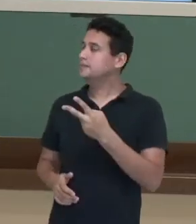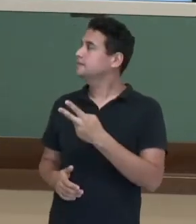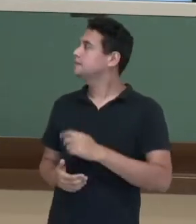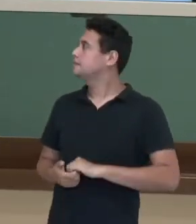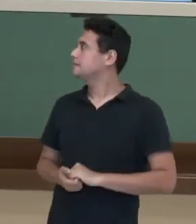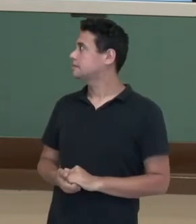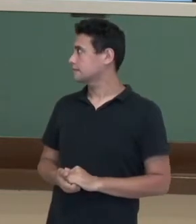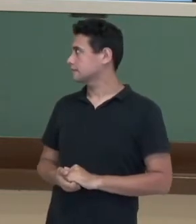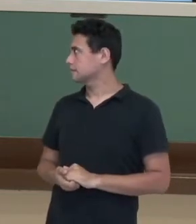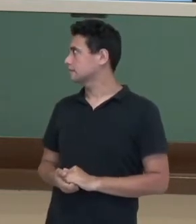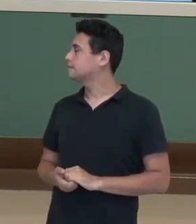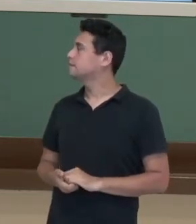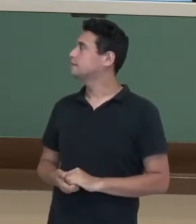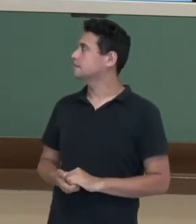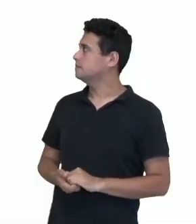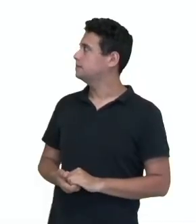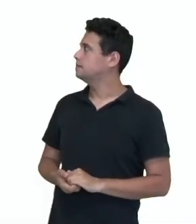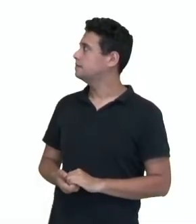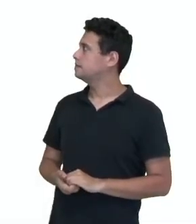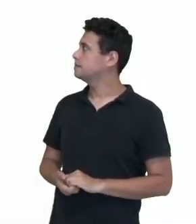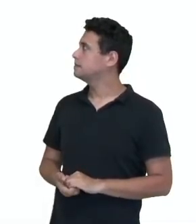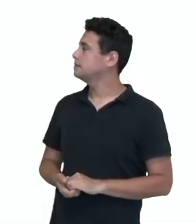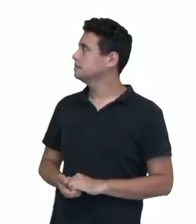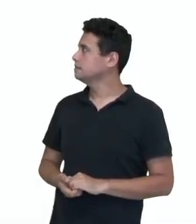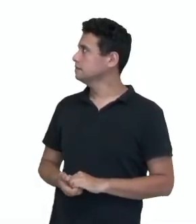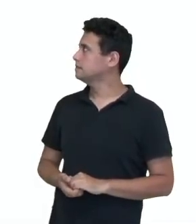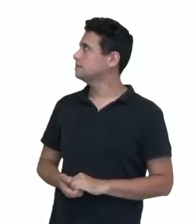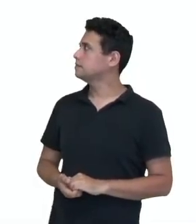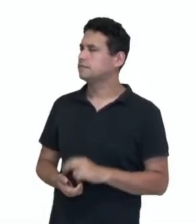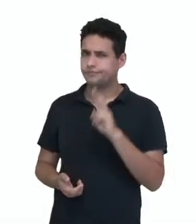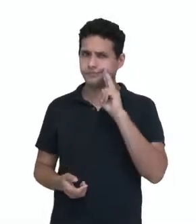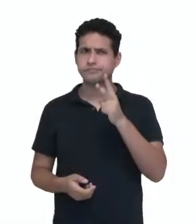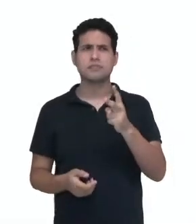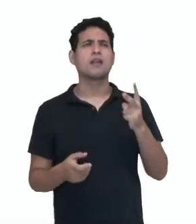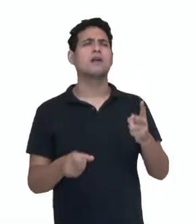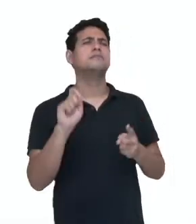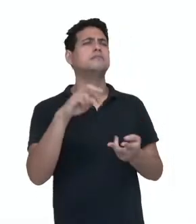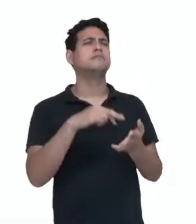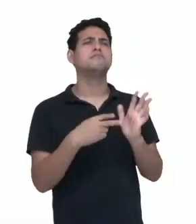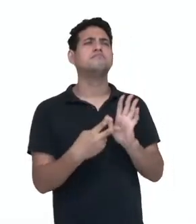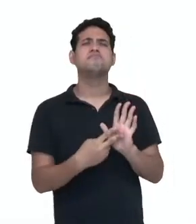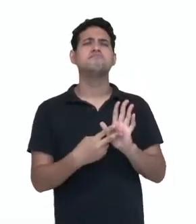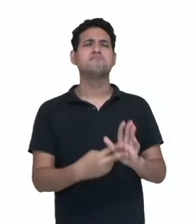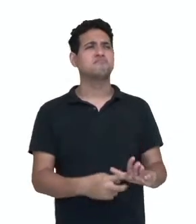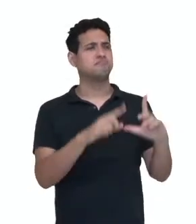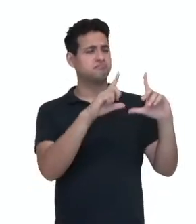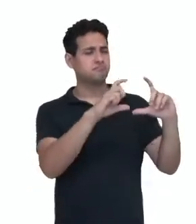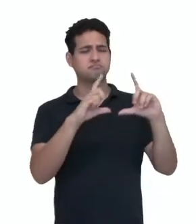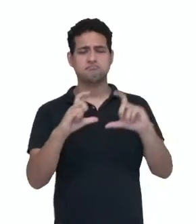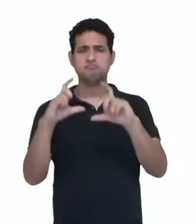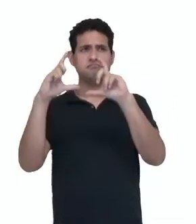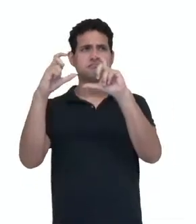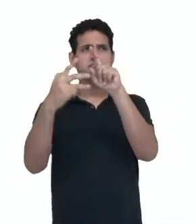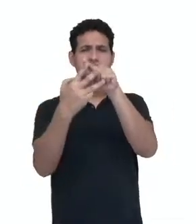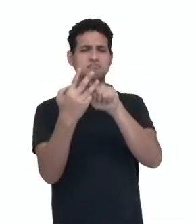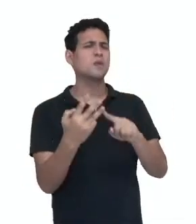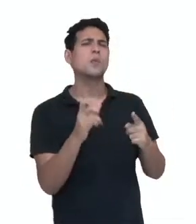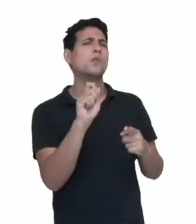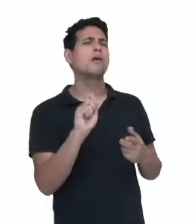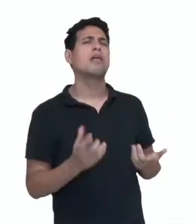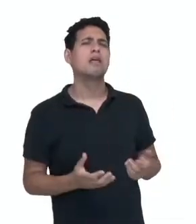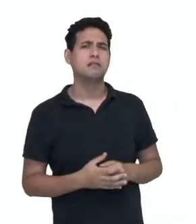pensar. Observem essas imagens. A que se referem estas imagens? A que se